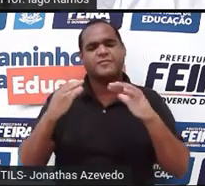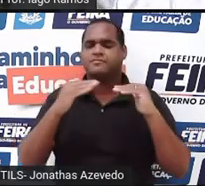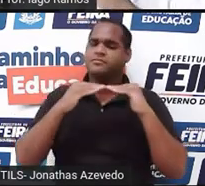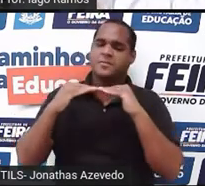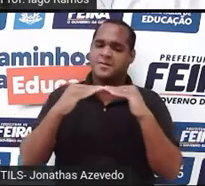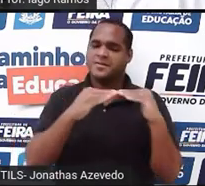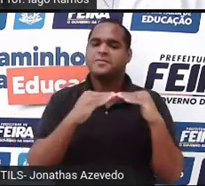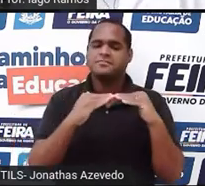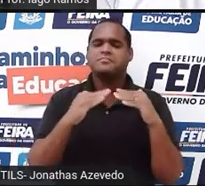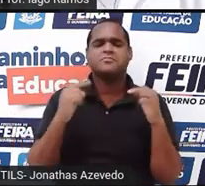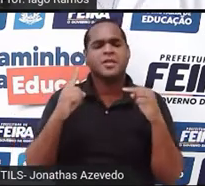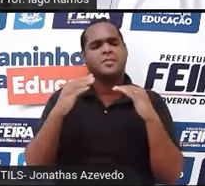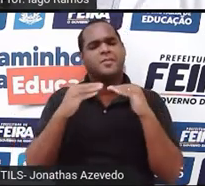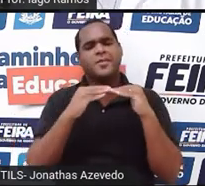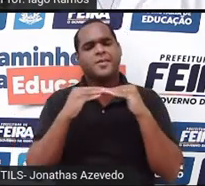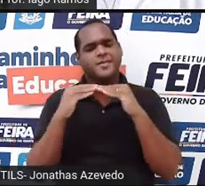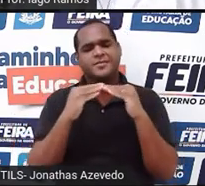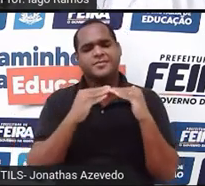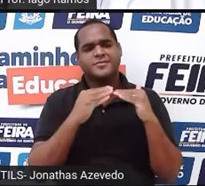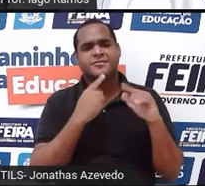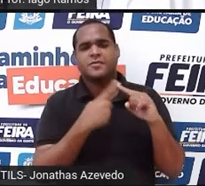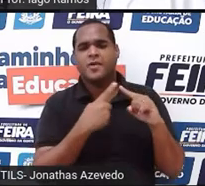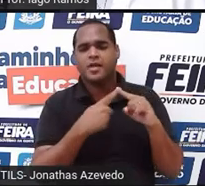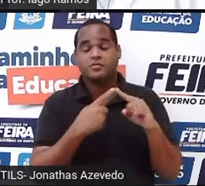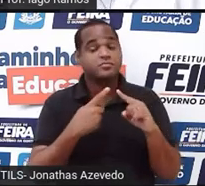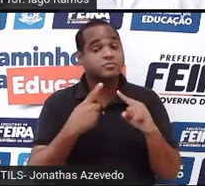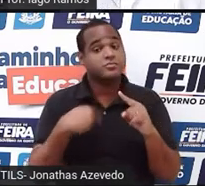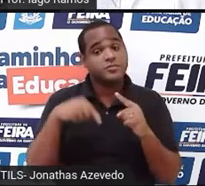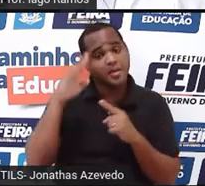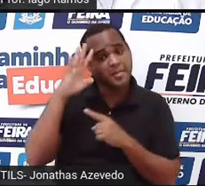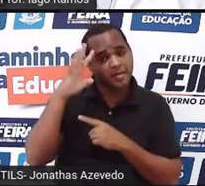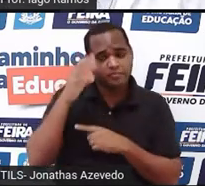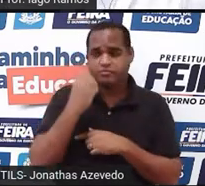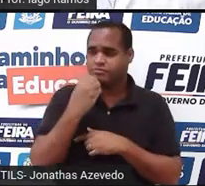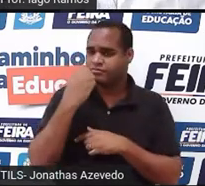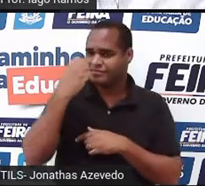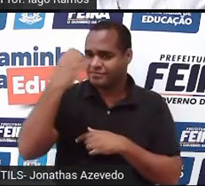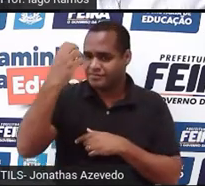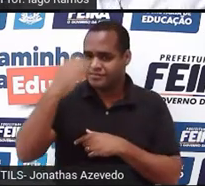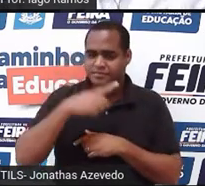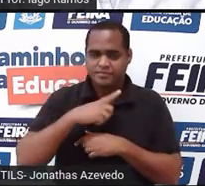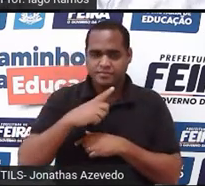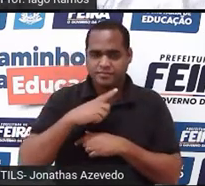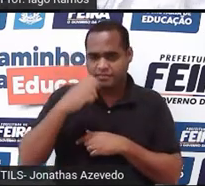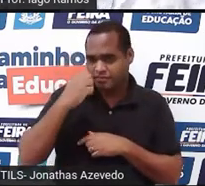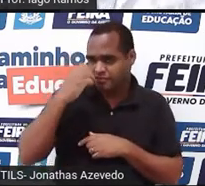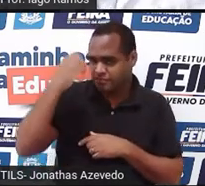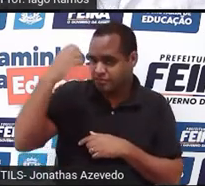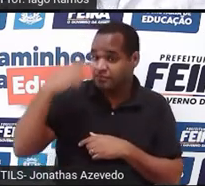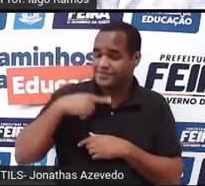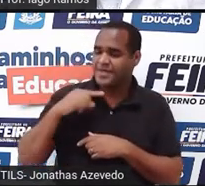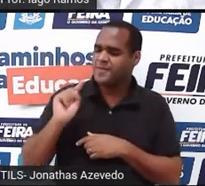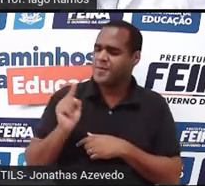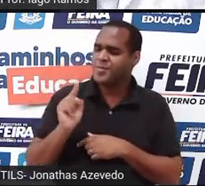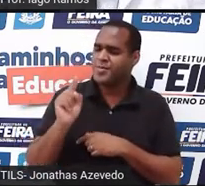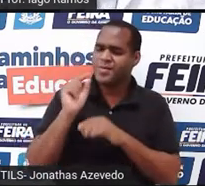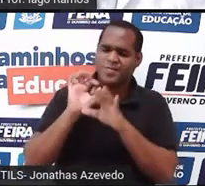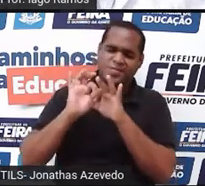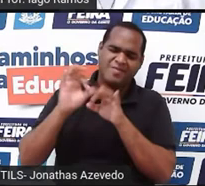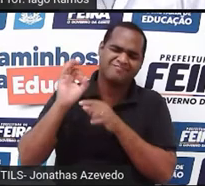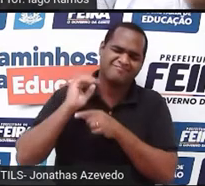proporcionais mas porque proporcionais Pensa numa situação de viagem quanto mais distante for